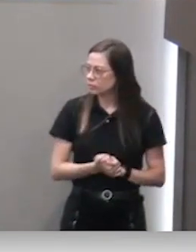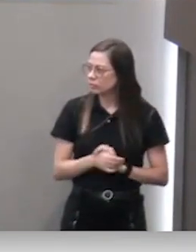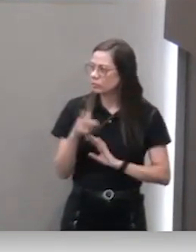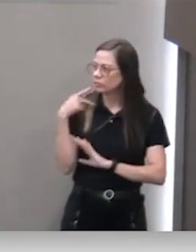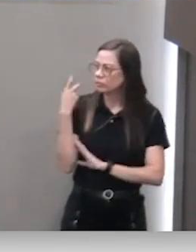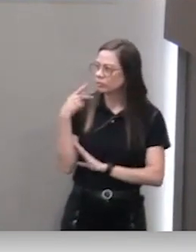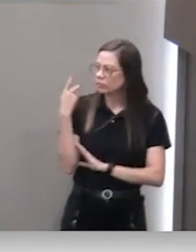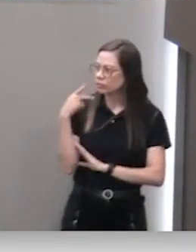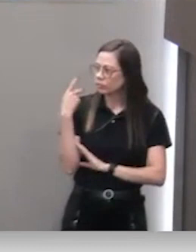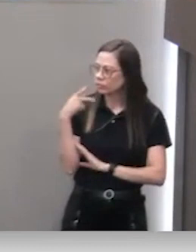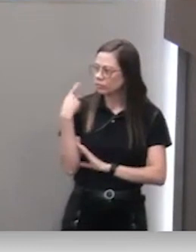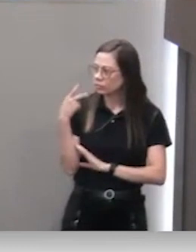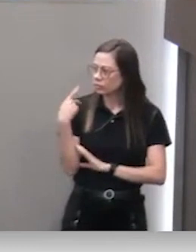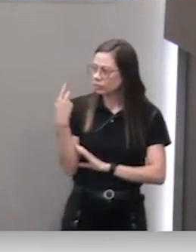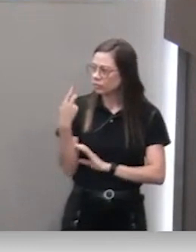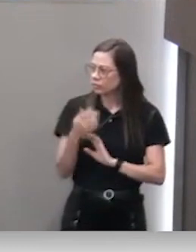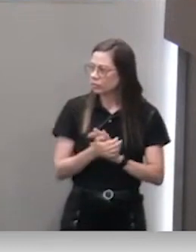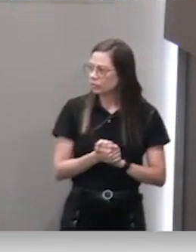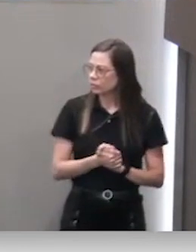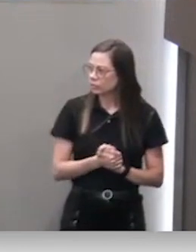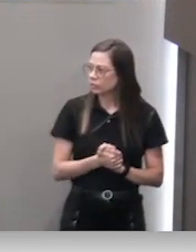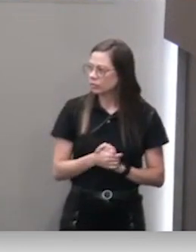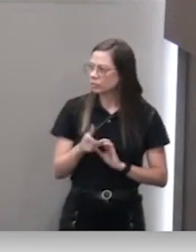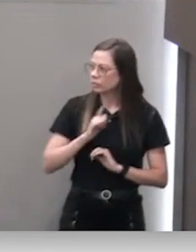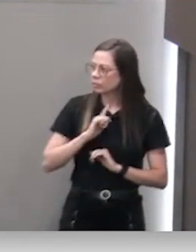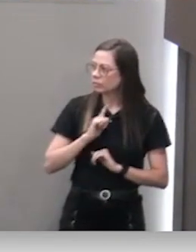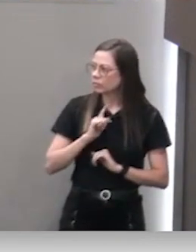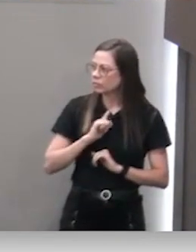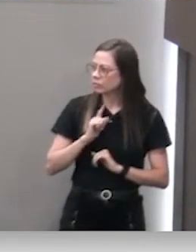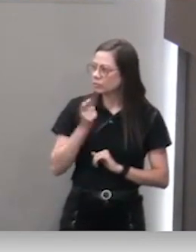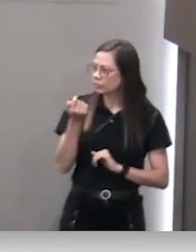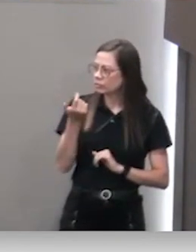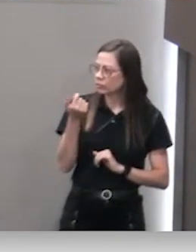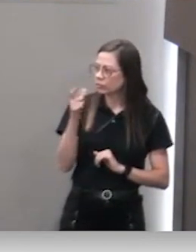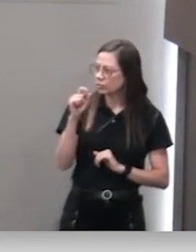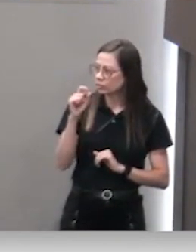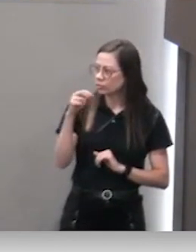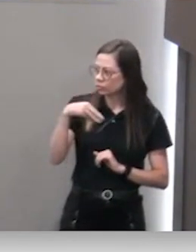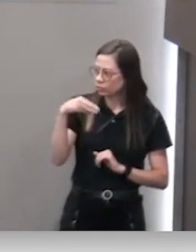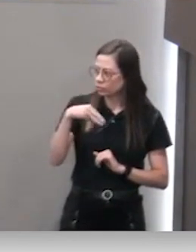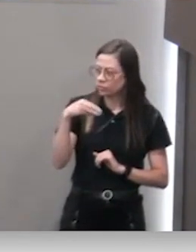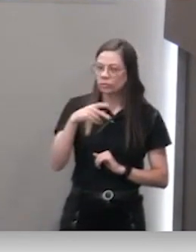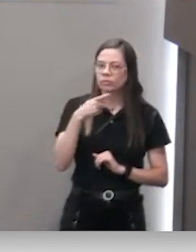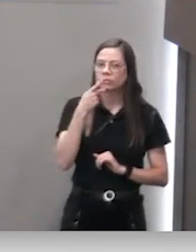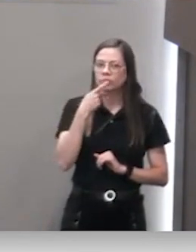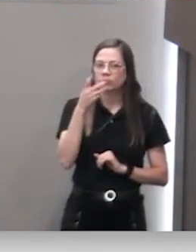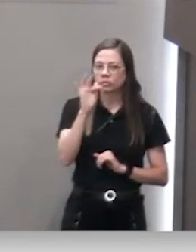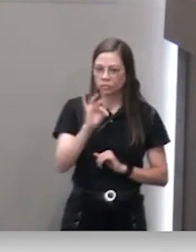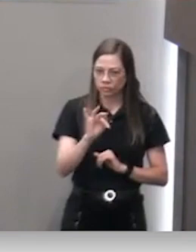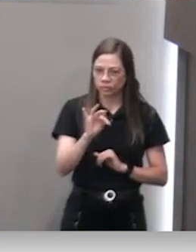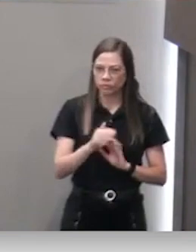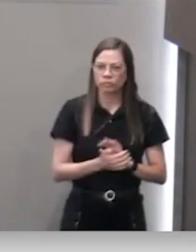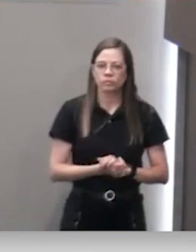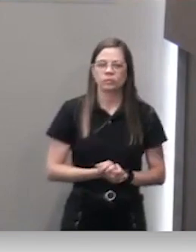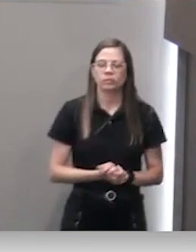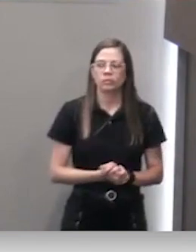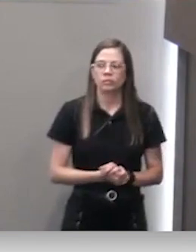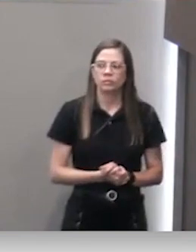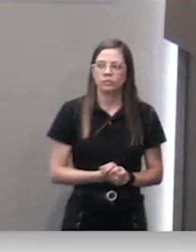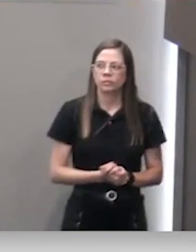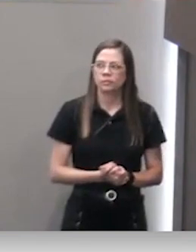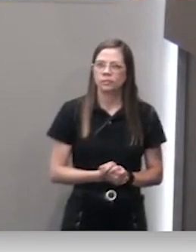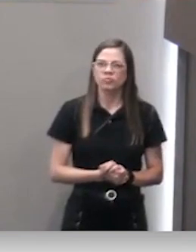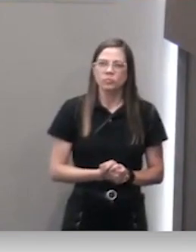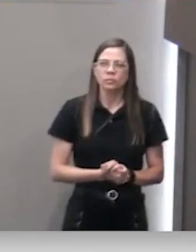Vereador, não está no regimento. Tá? O senhor tem quase 10 minutos para concluir a sua fala, tá bom?